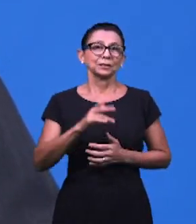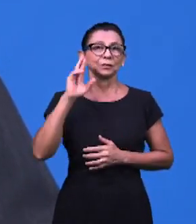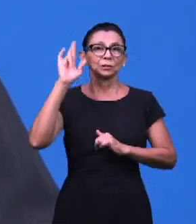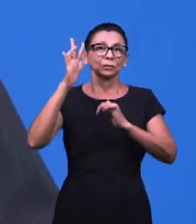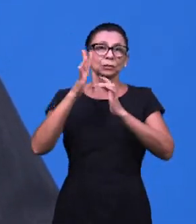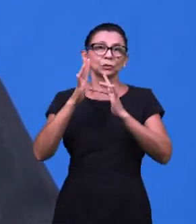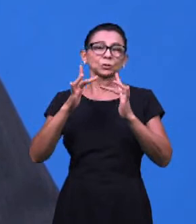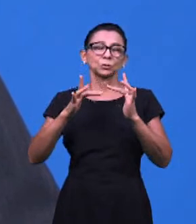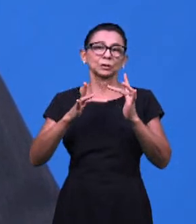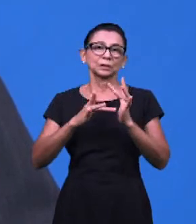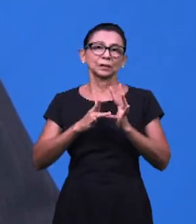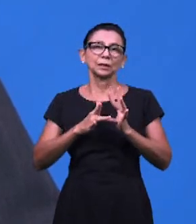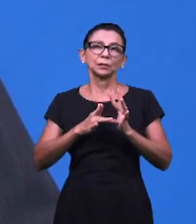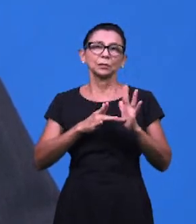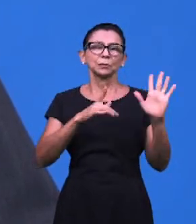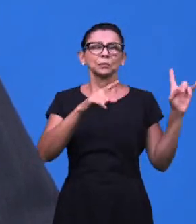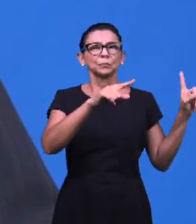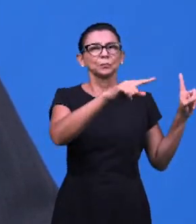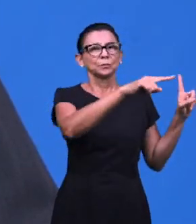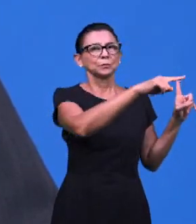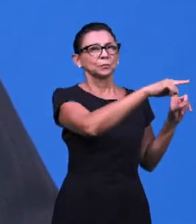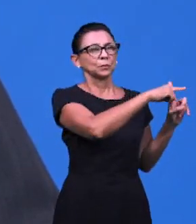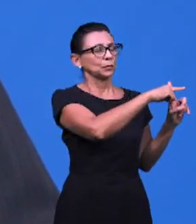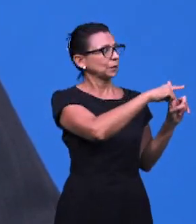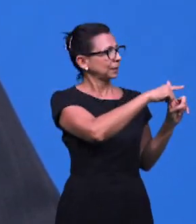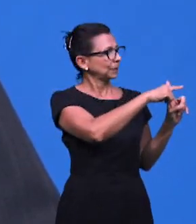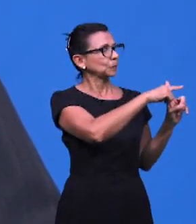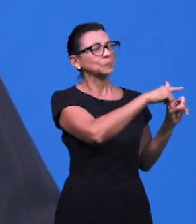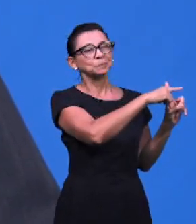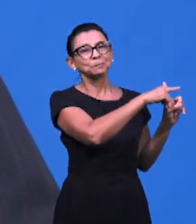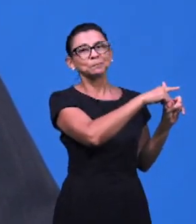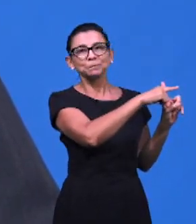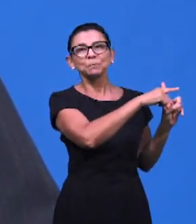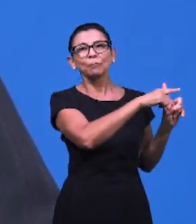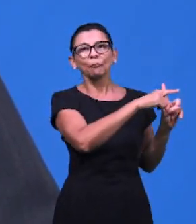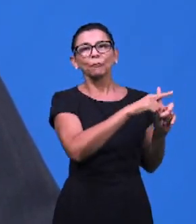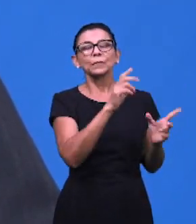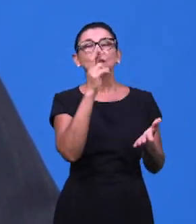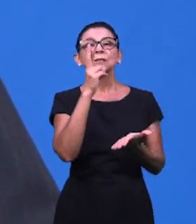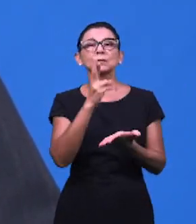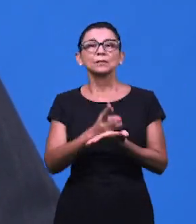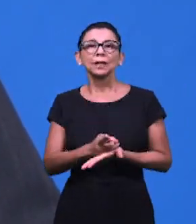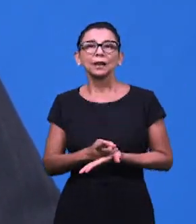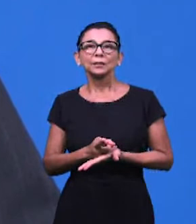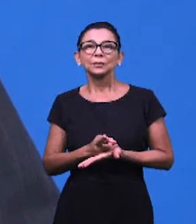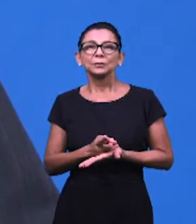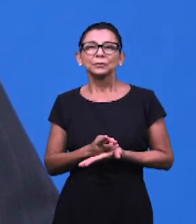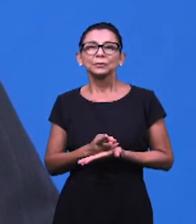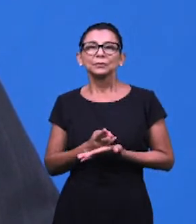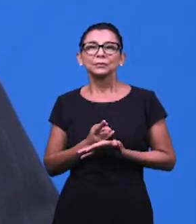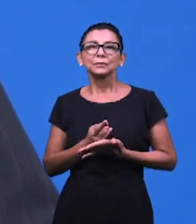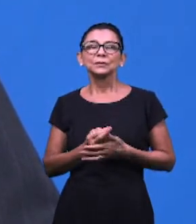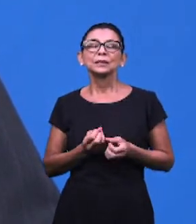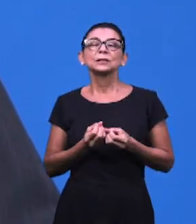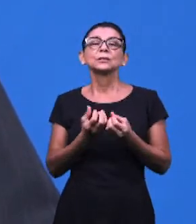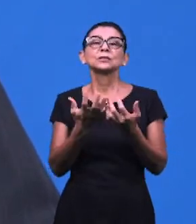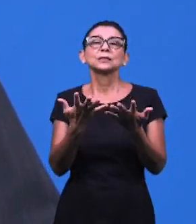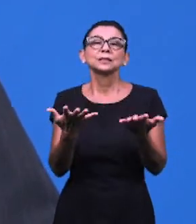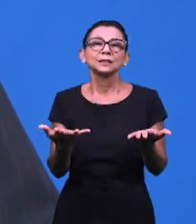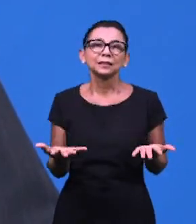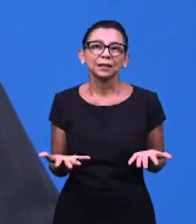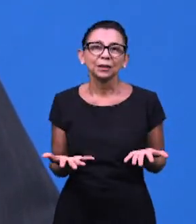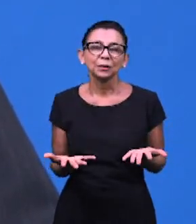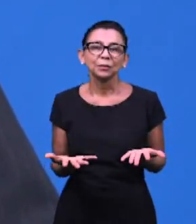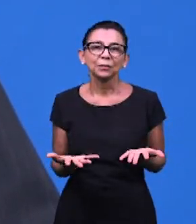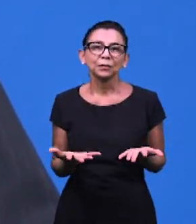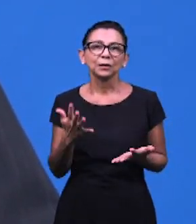Jesus, Ele nos deu, através do seu sacrifício na cruz, Ele nos deu esse benefício, ou seja, esse